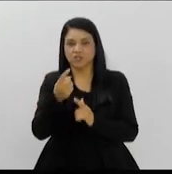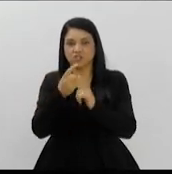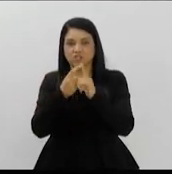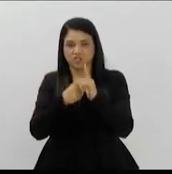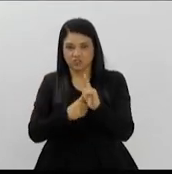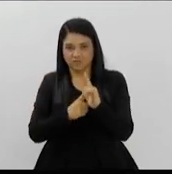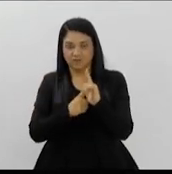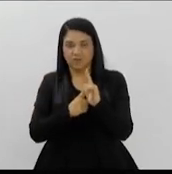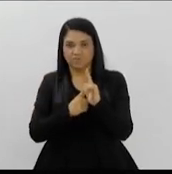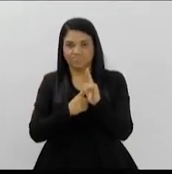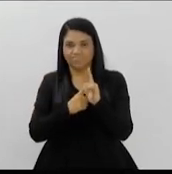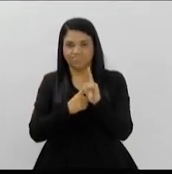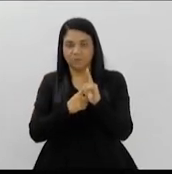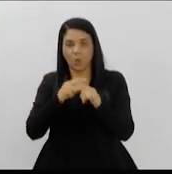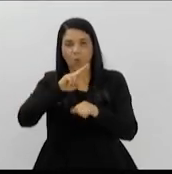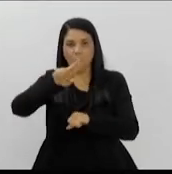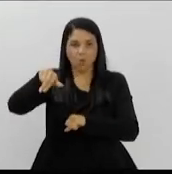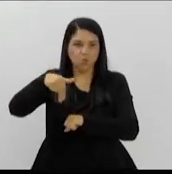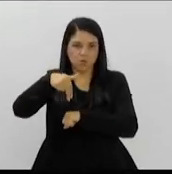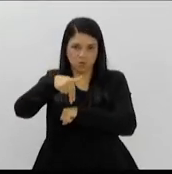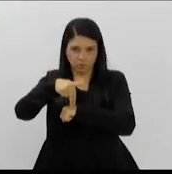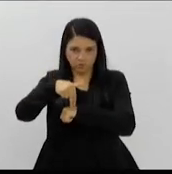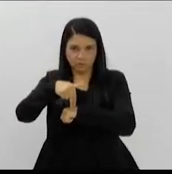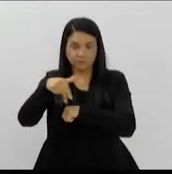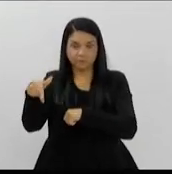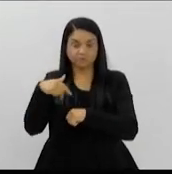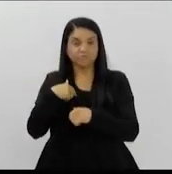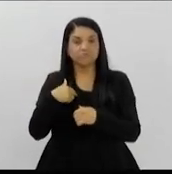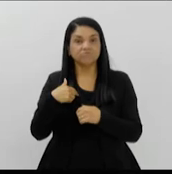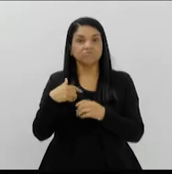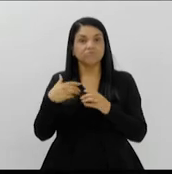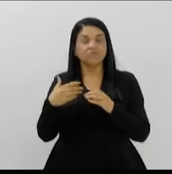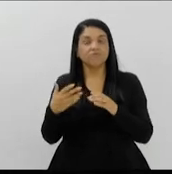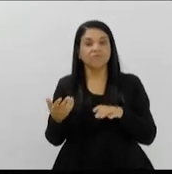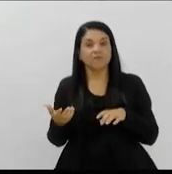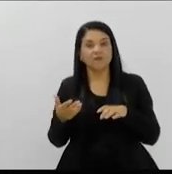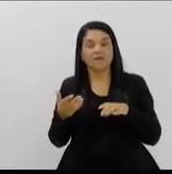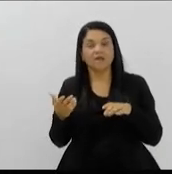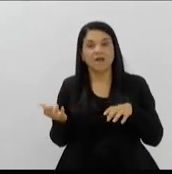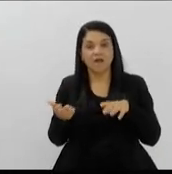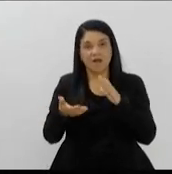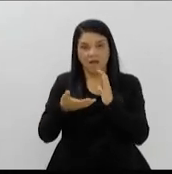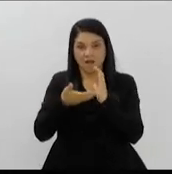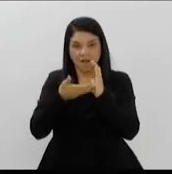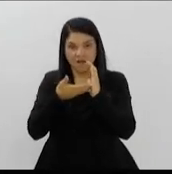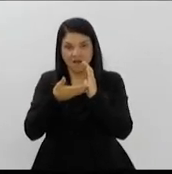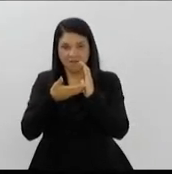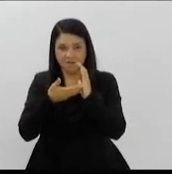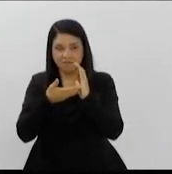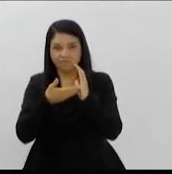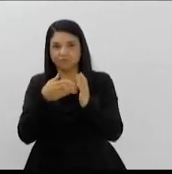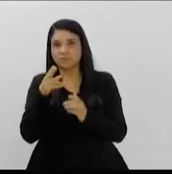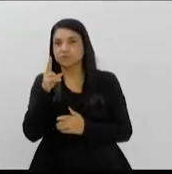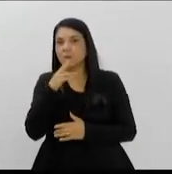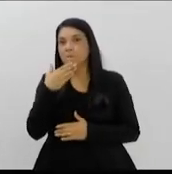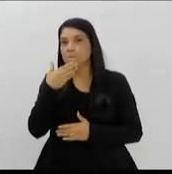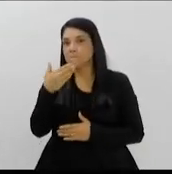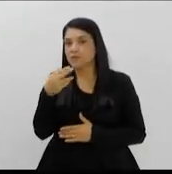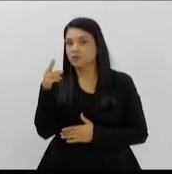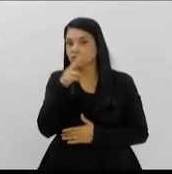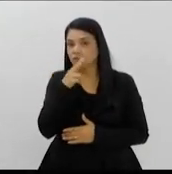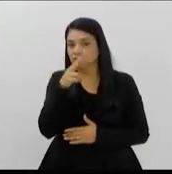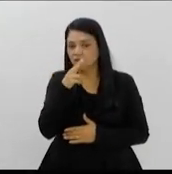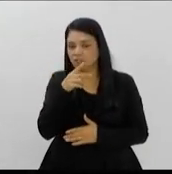E, possivelmente, a Câmara começa a apreciar com esse pedido de urgência ainda